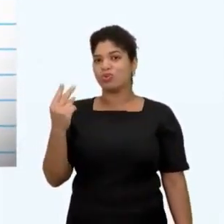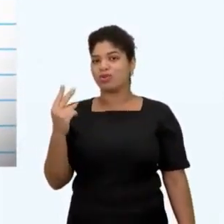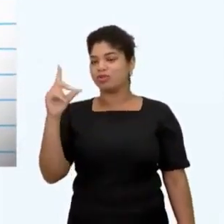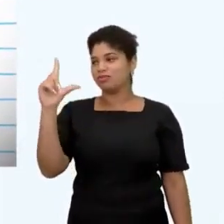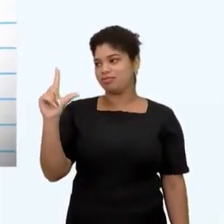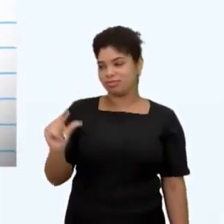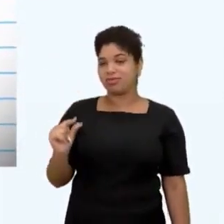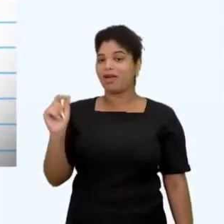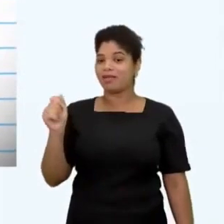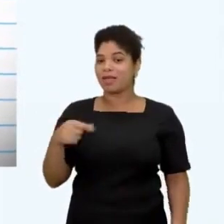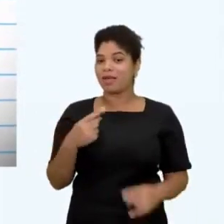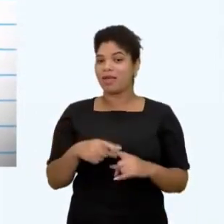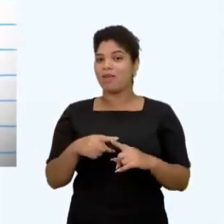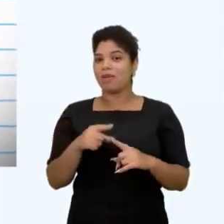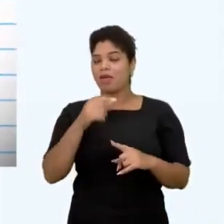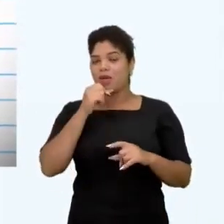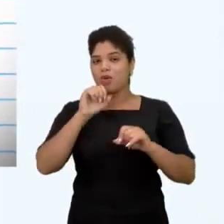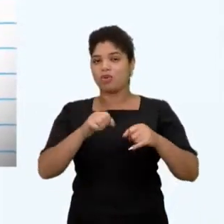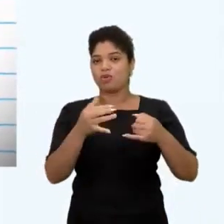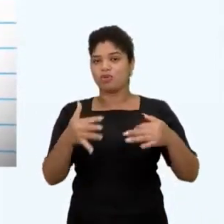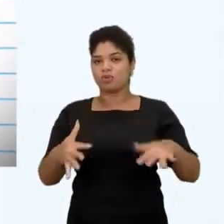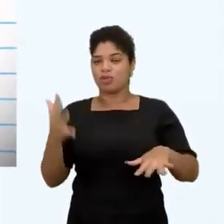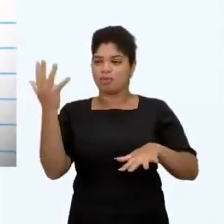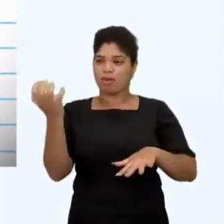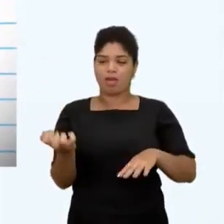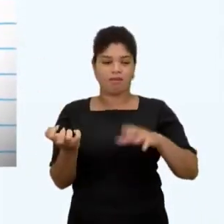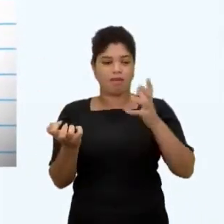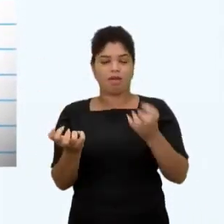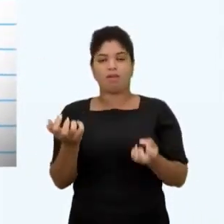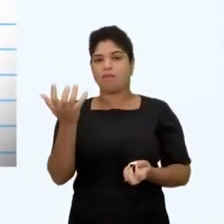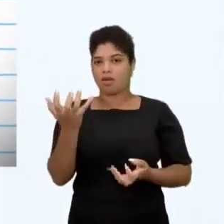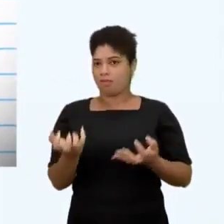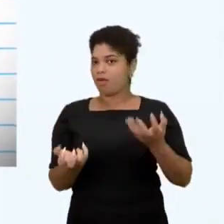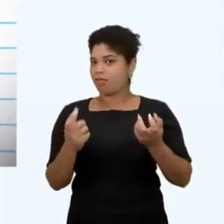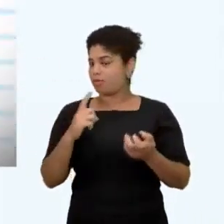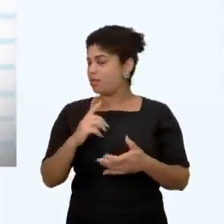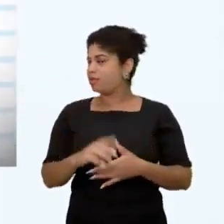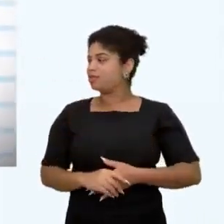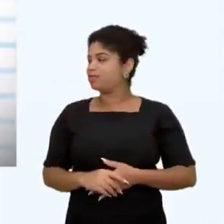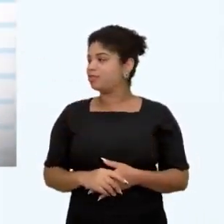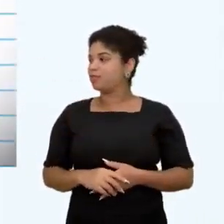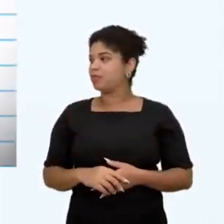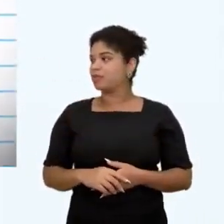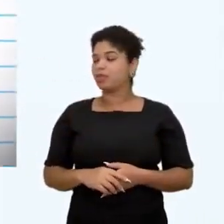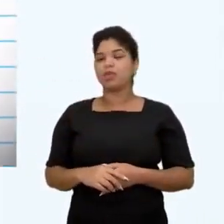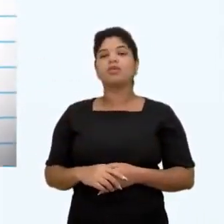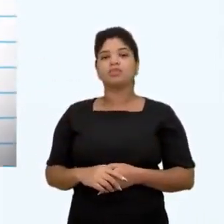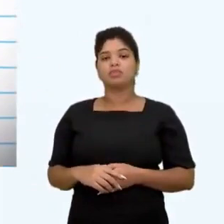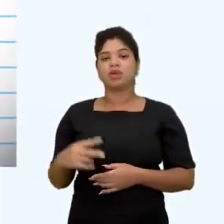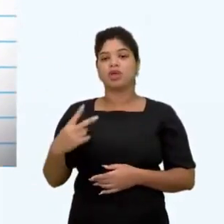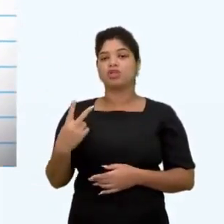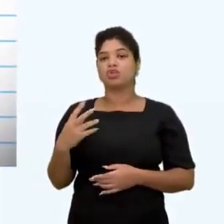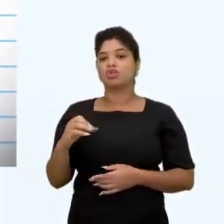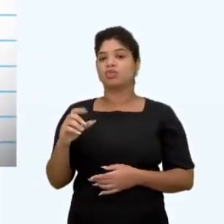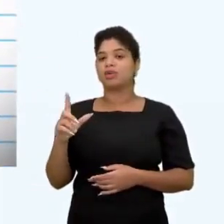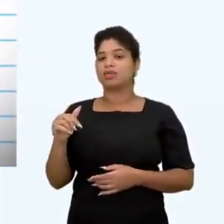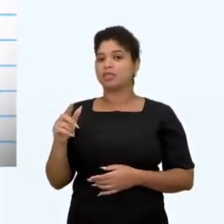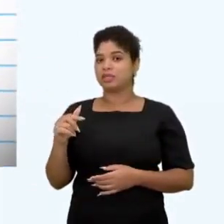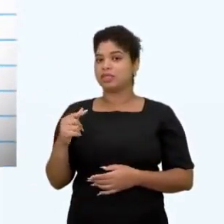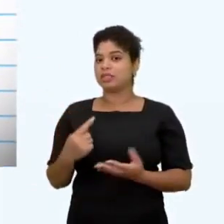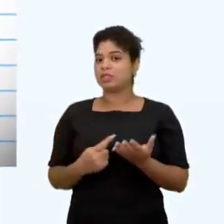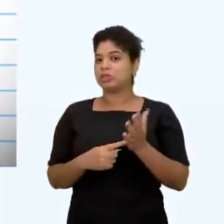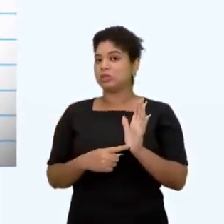absorvem cerca de 30% do dióxido de carbono produzido por humanos. Em 2017, as tendências globais apontam para a